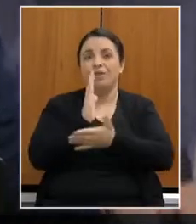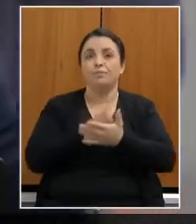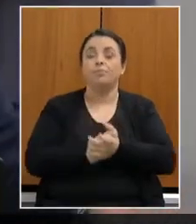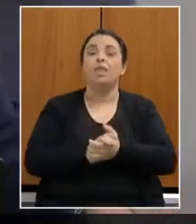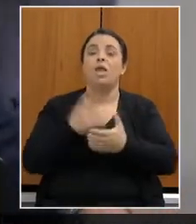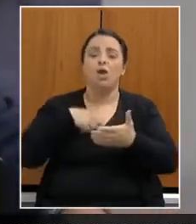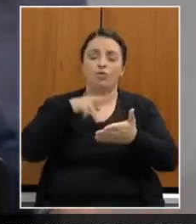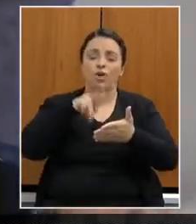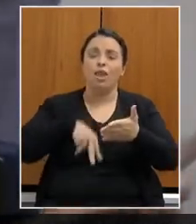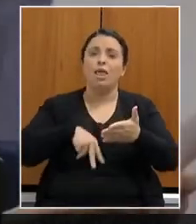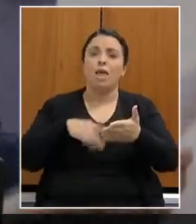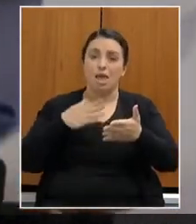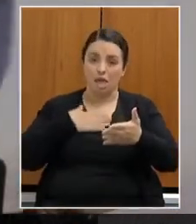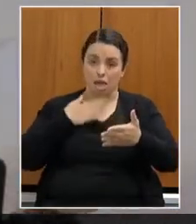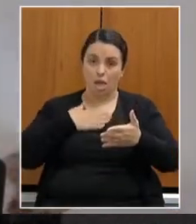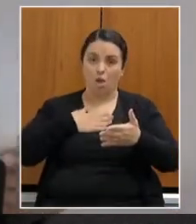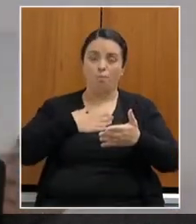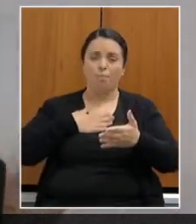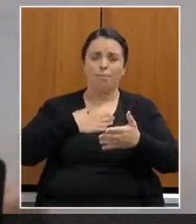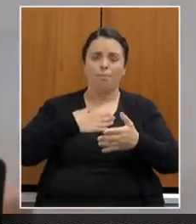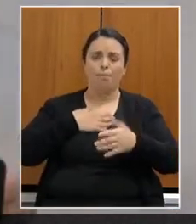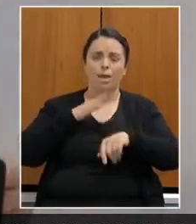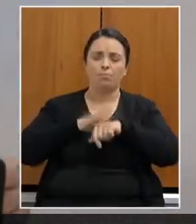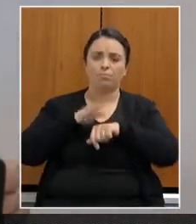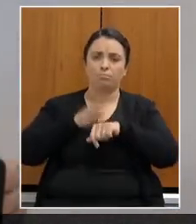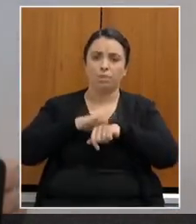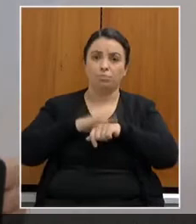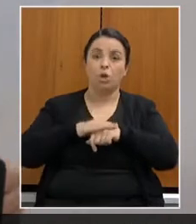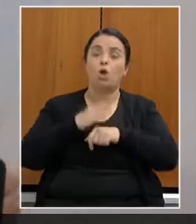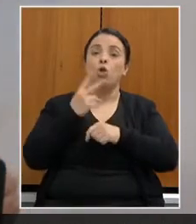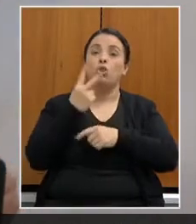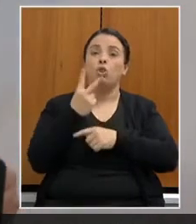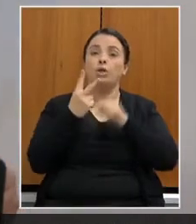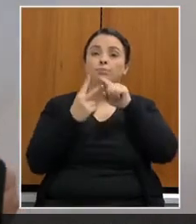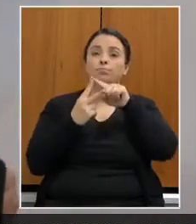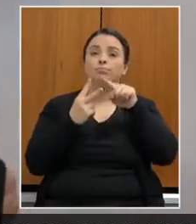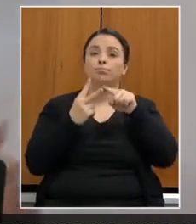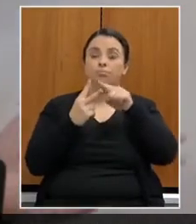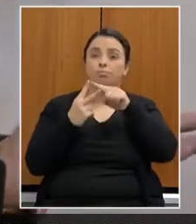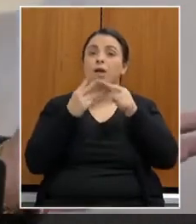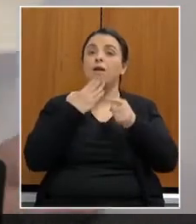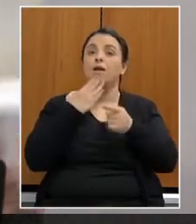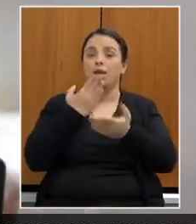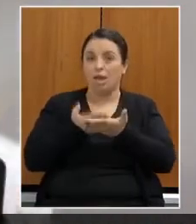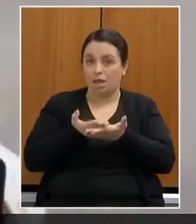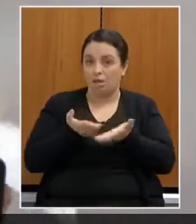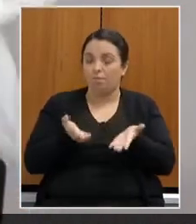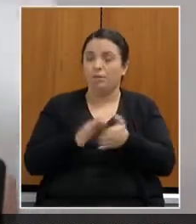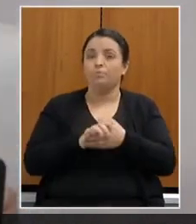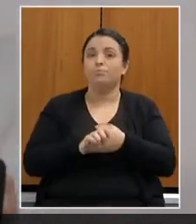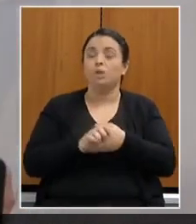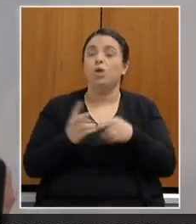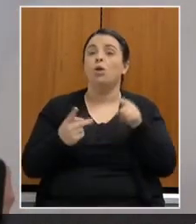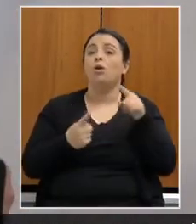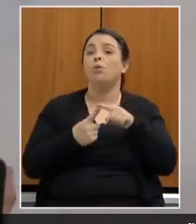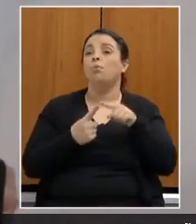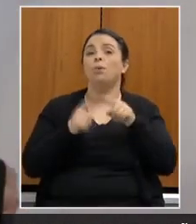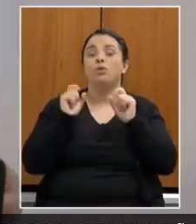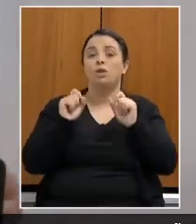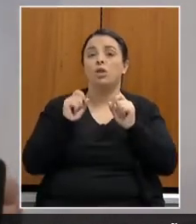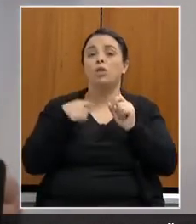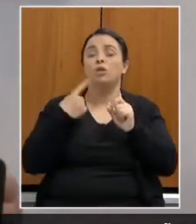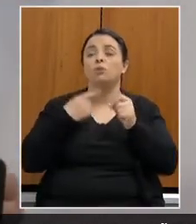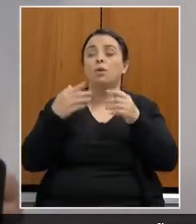autoria e passa a palavra ao senhor para que o senhor os coloque em votação. Primeiro requerimento, nós estamos solicitando que seja